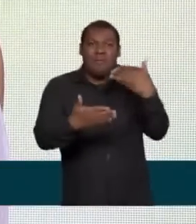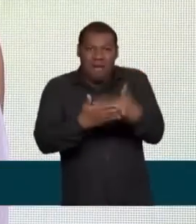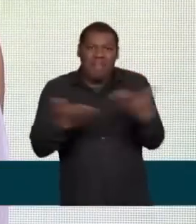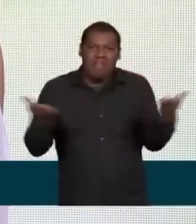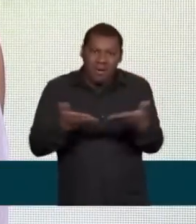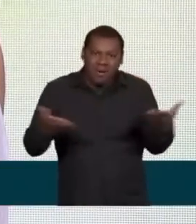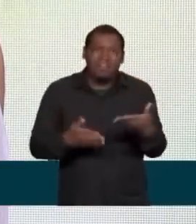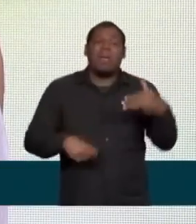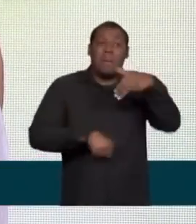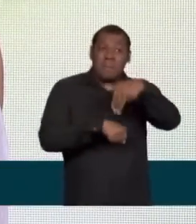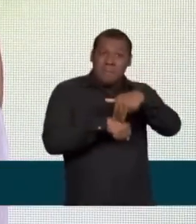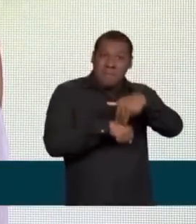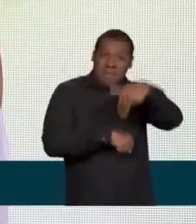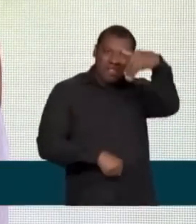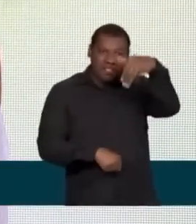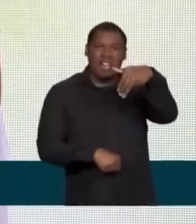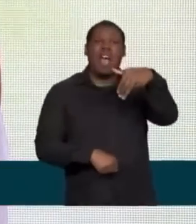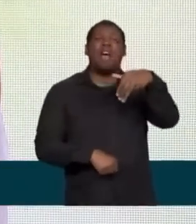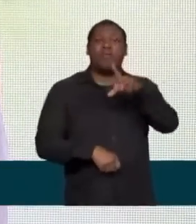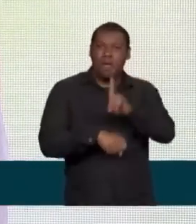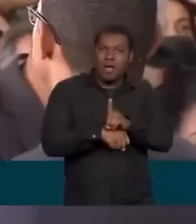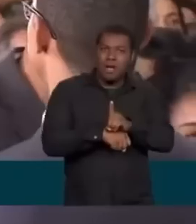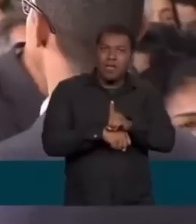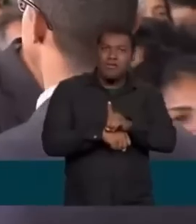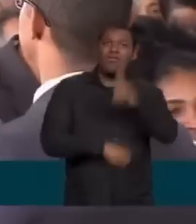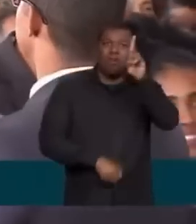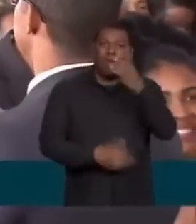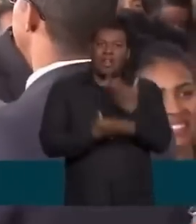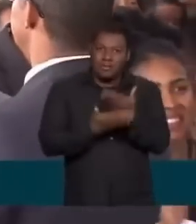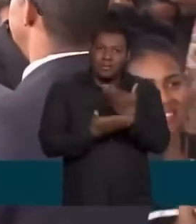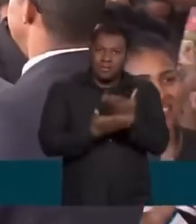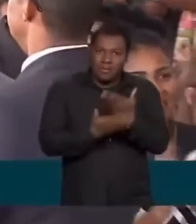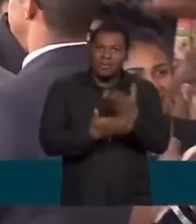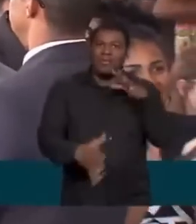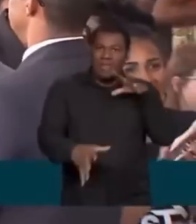USP, a melhor universidade da América Latina. Obrigada.